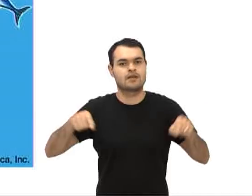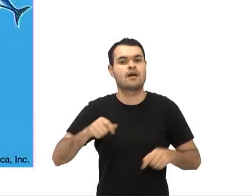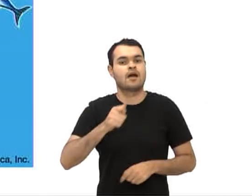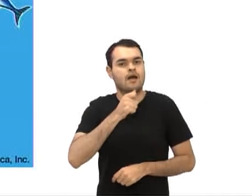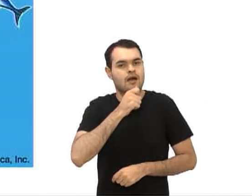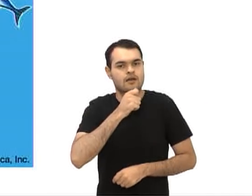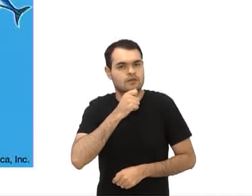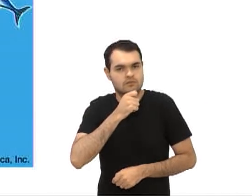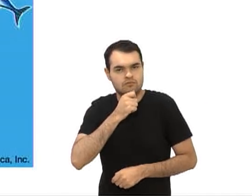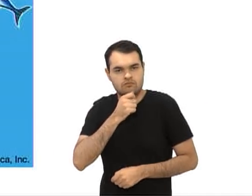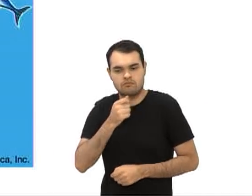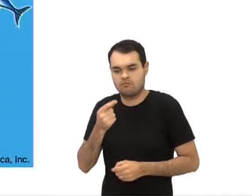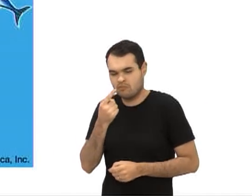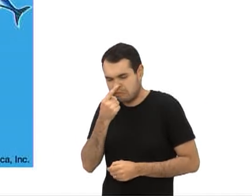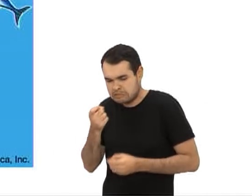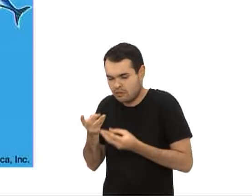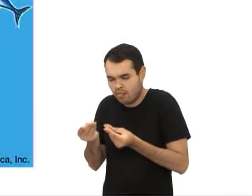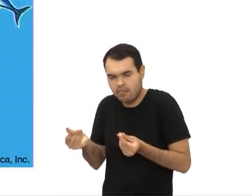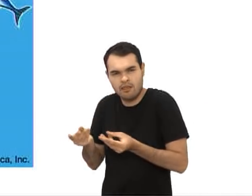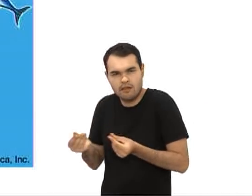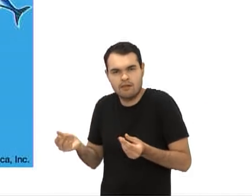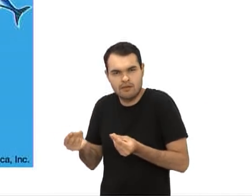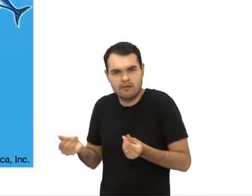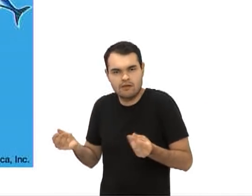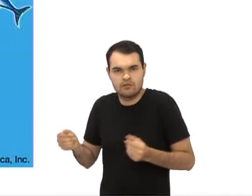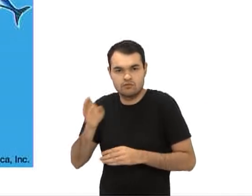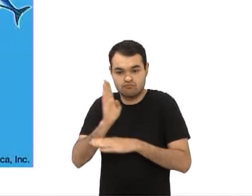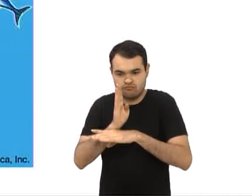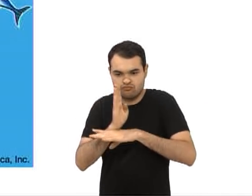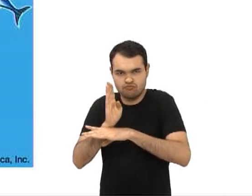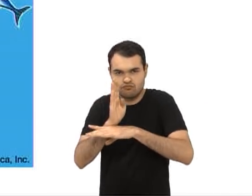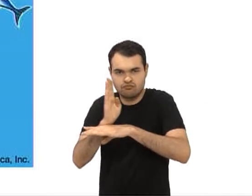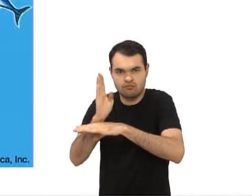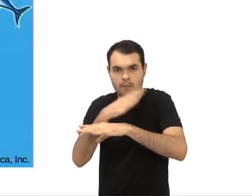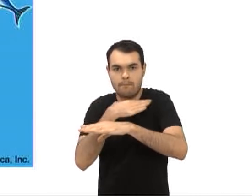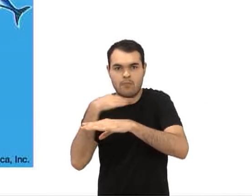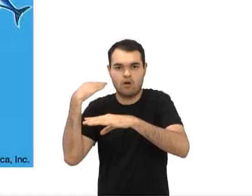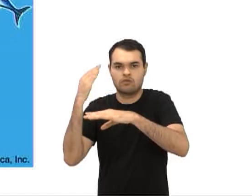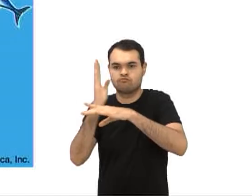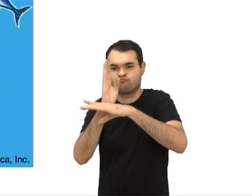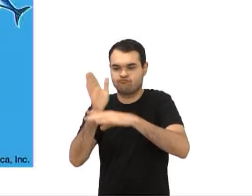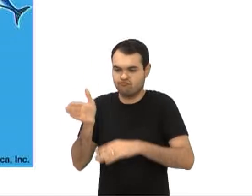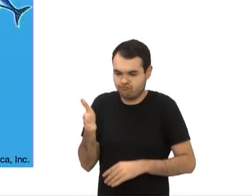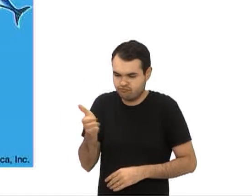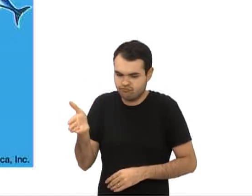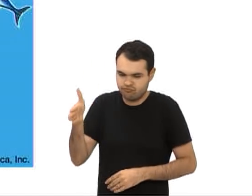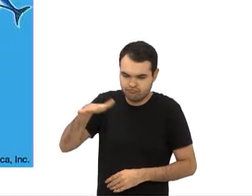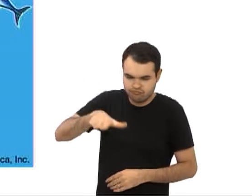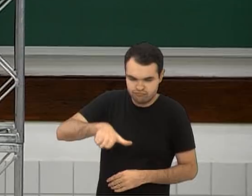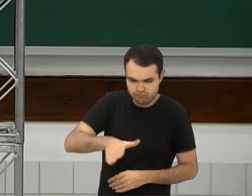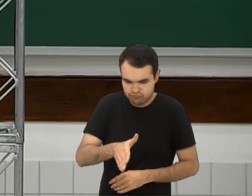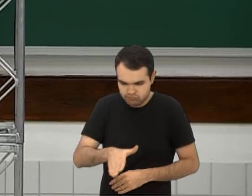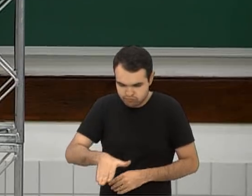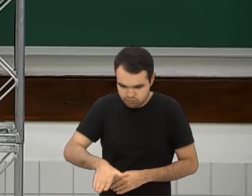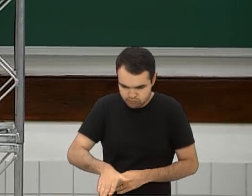os decompositores. Depois que o tuba morre, ele vai lá para o fundo dos oceanos e é decomposto